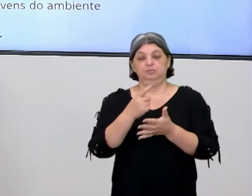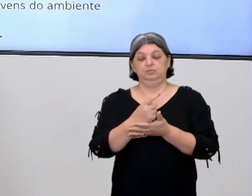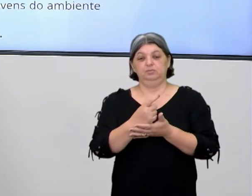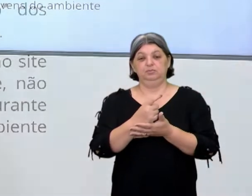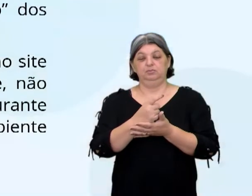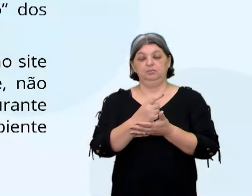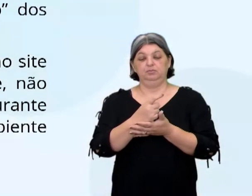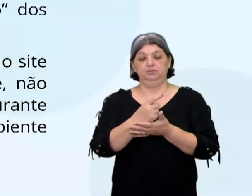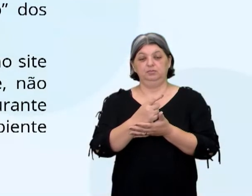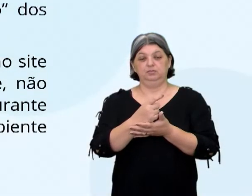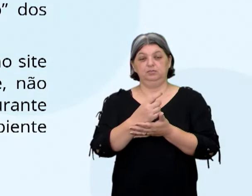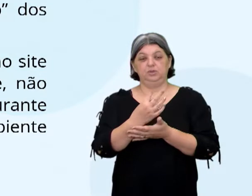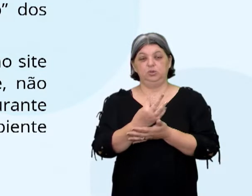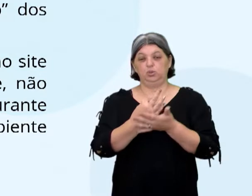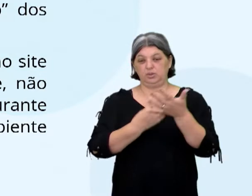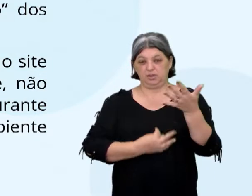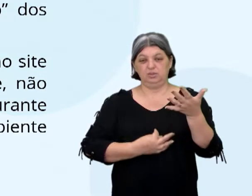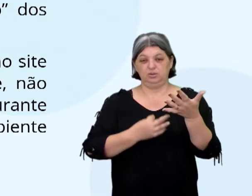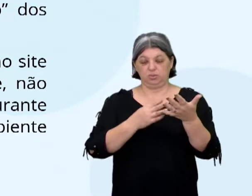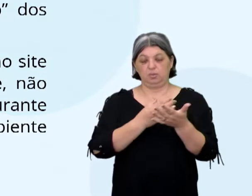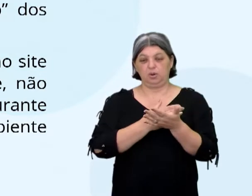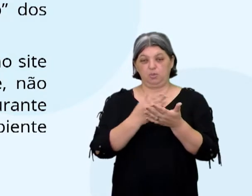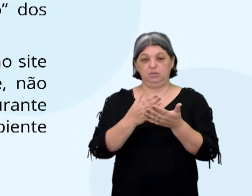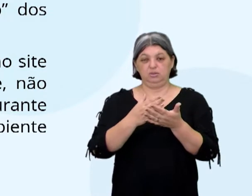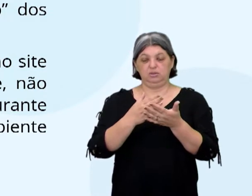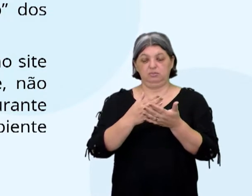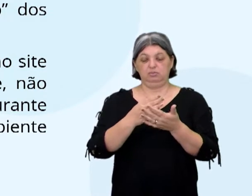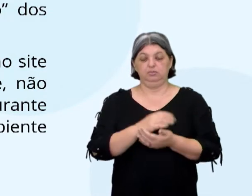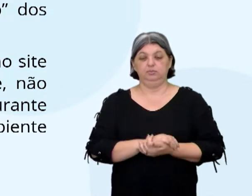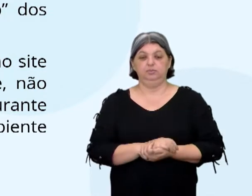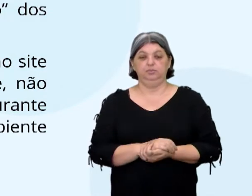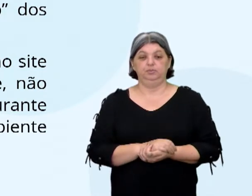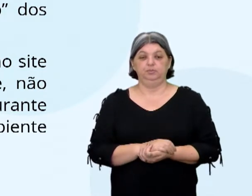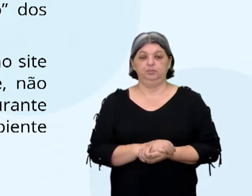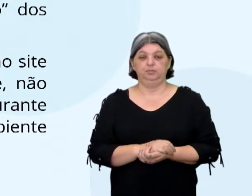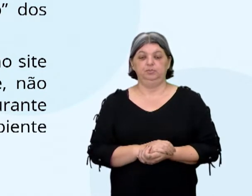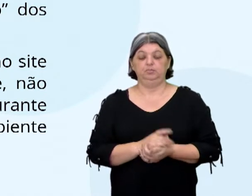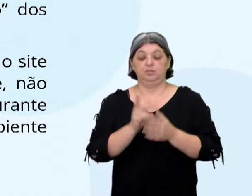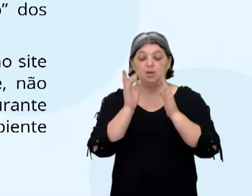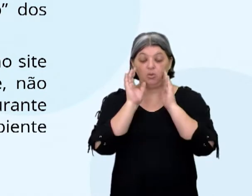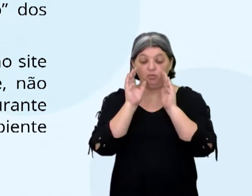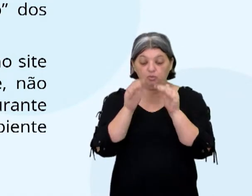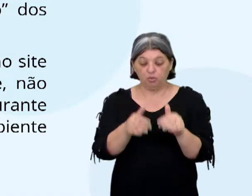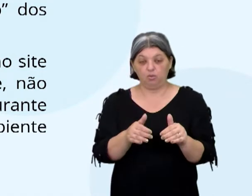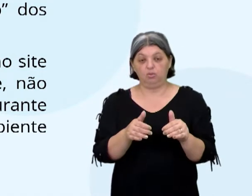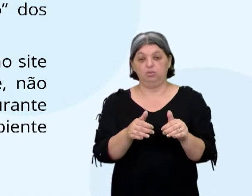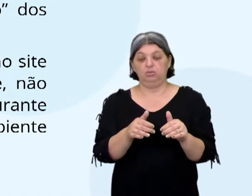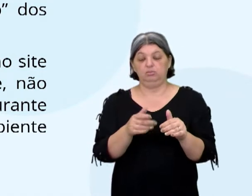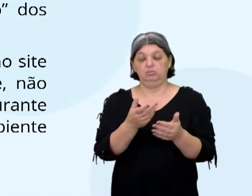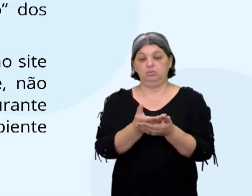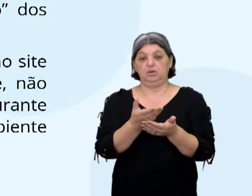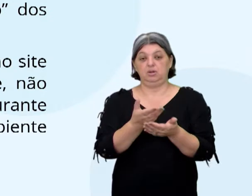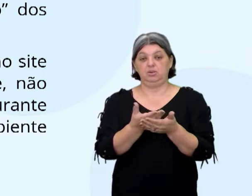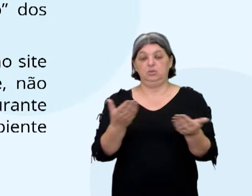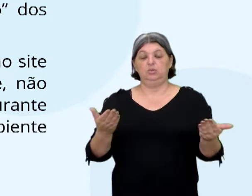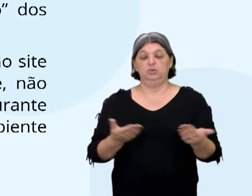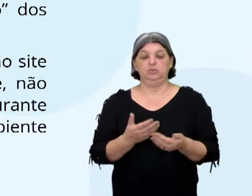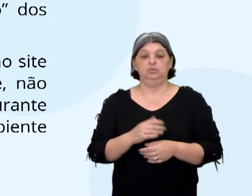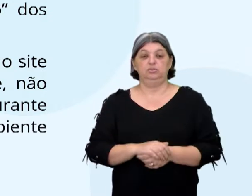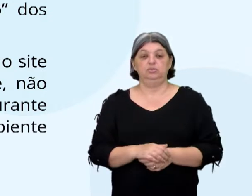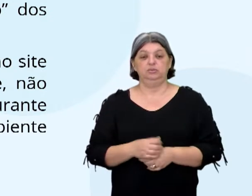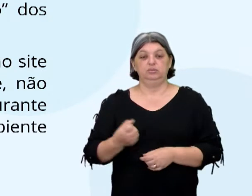pequeno texto, né, introdutório aí para a aula, que é o foco, a lei da aula de hoje, tá?